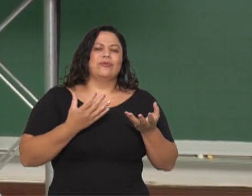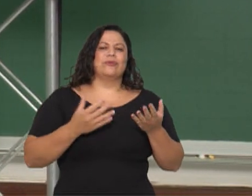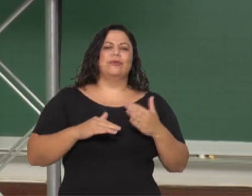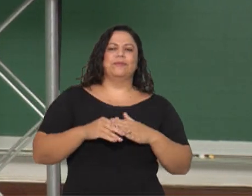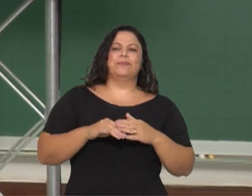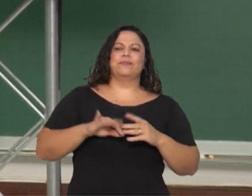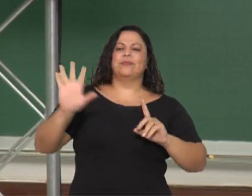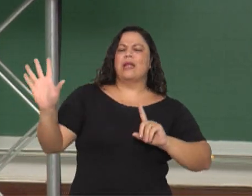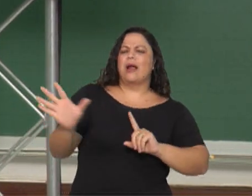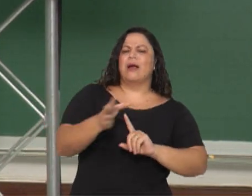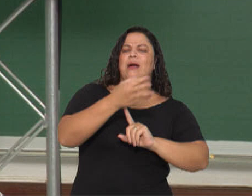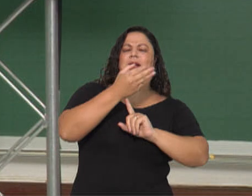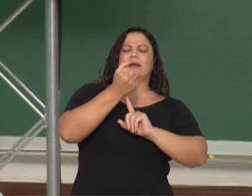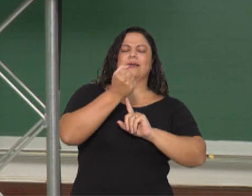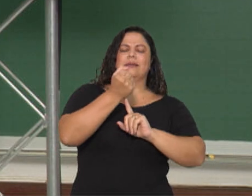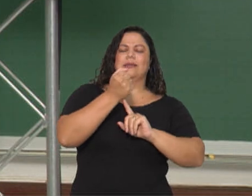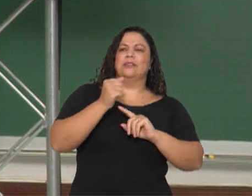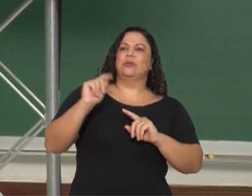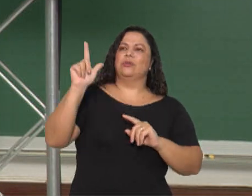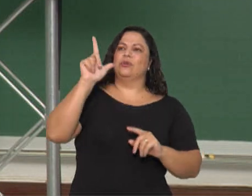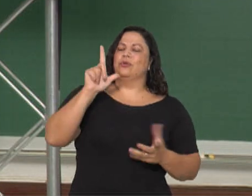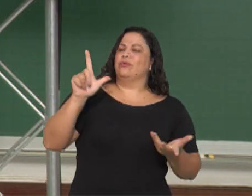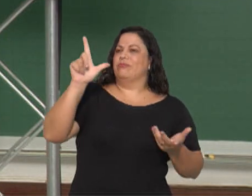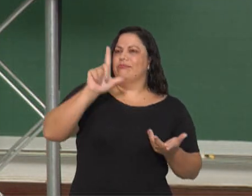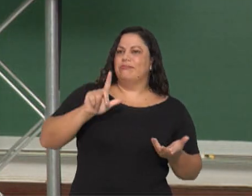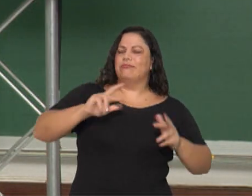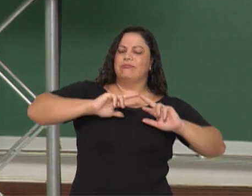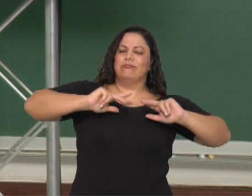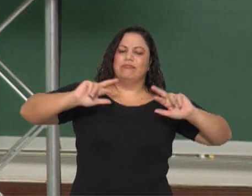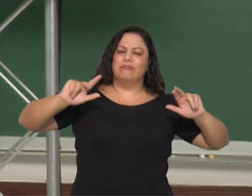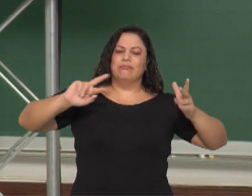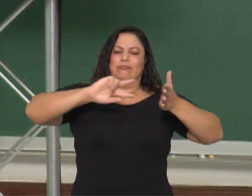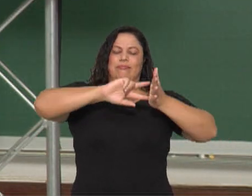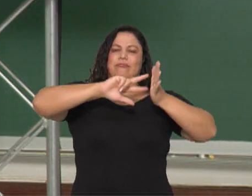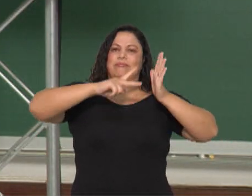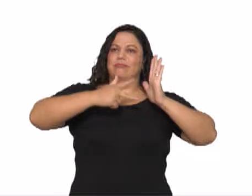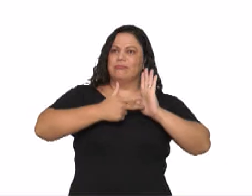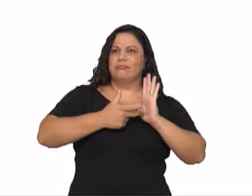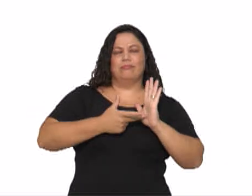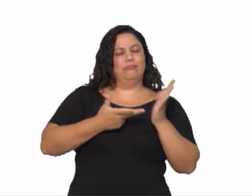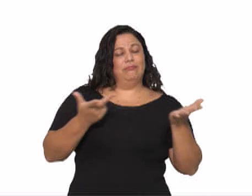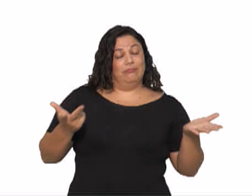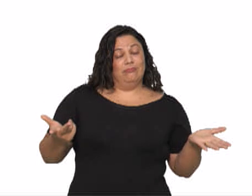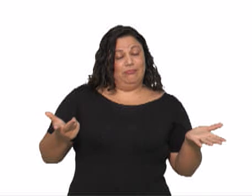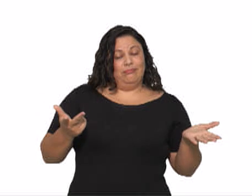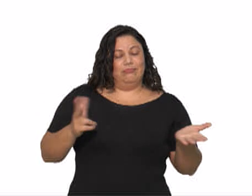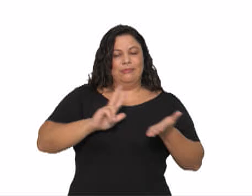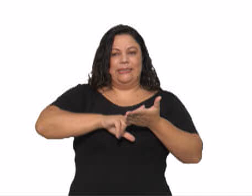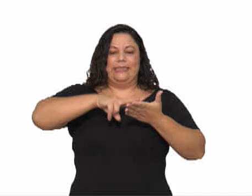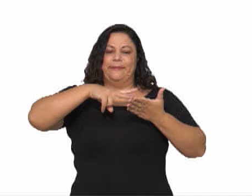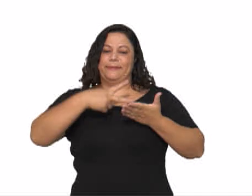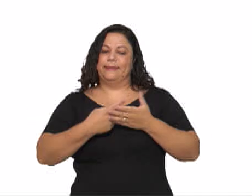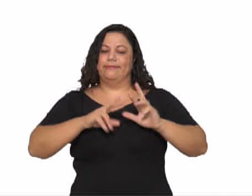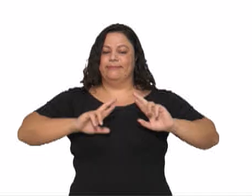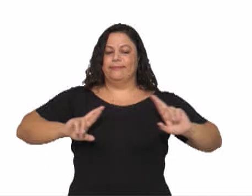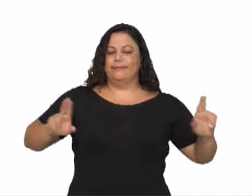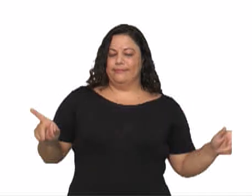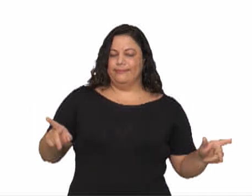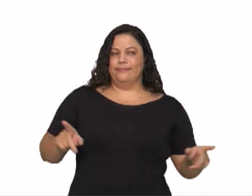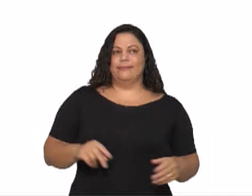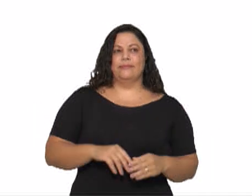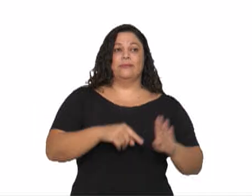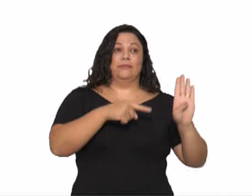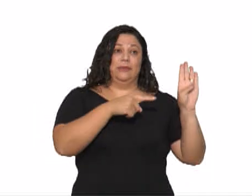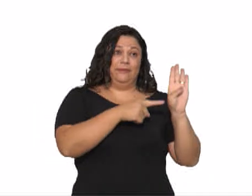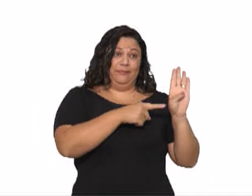artístico-literária, pode ter interpretações diferentes também. A letra B. uma reflexão melancólica de alguém que al